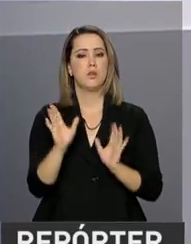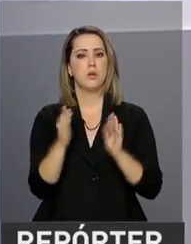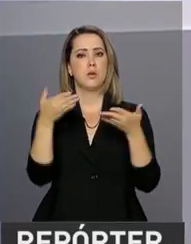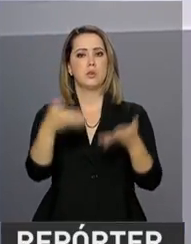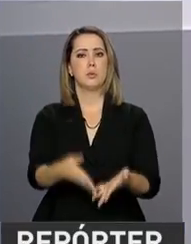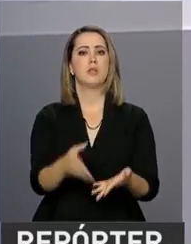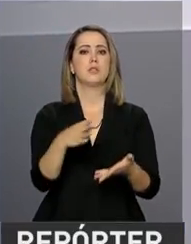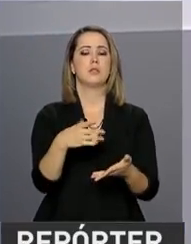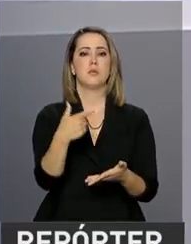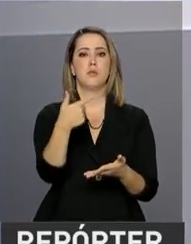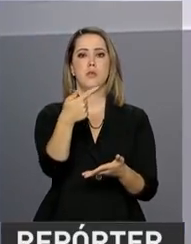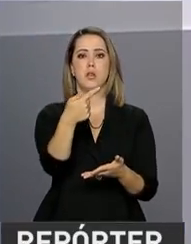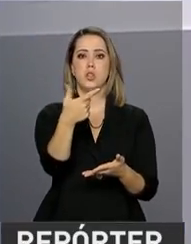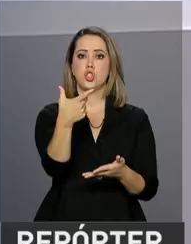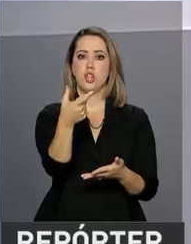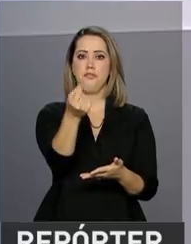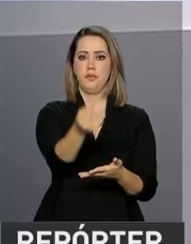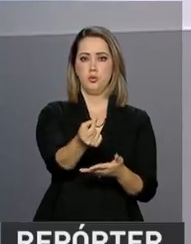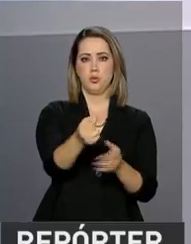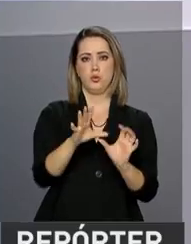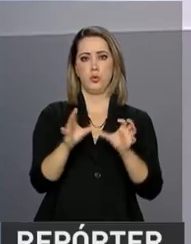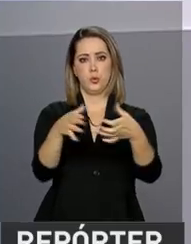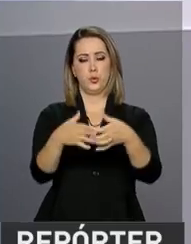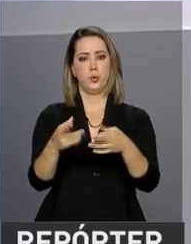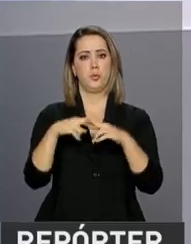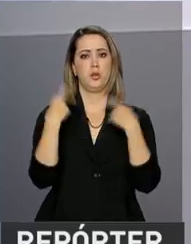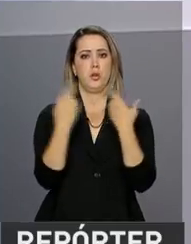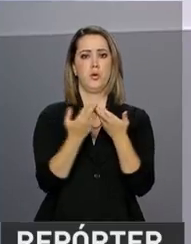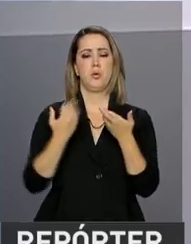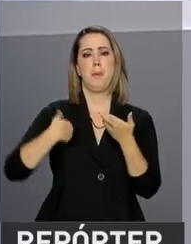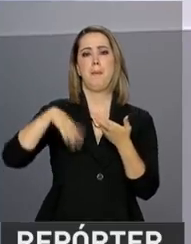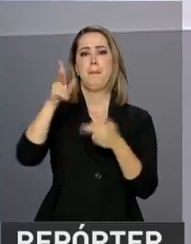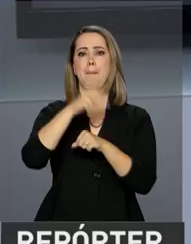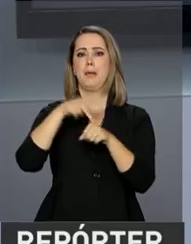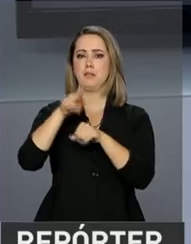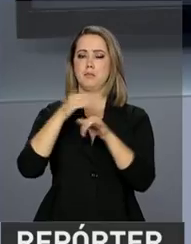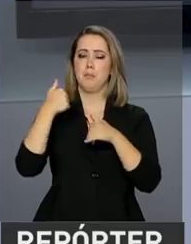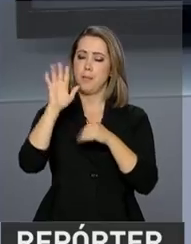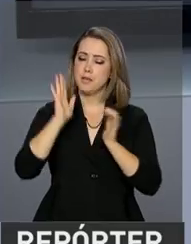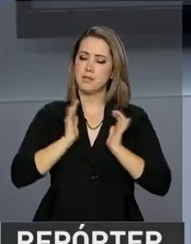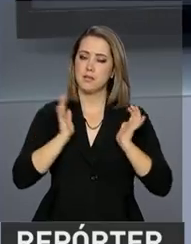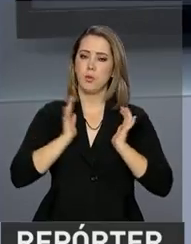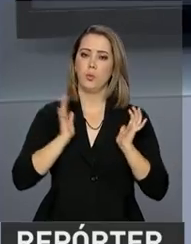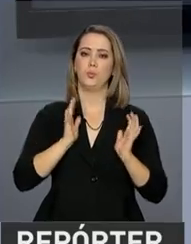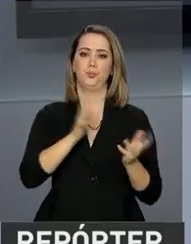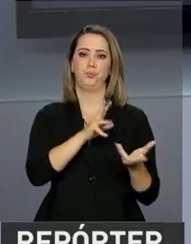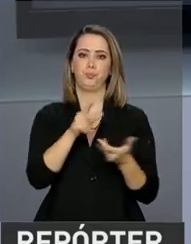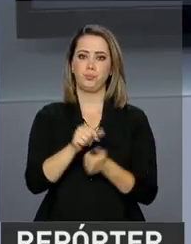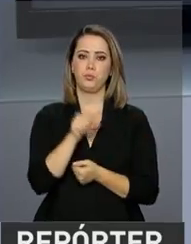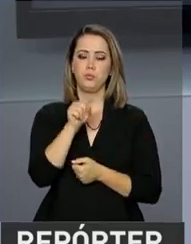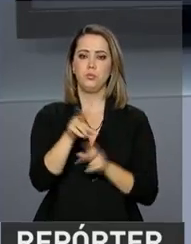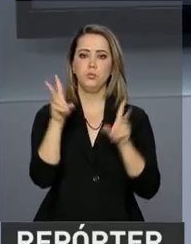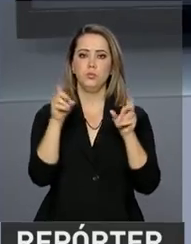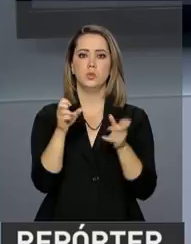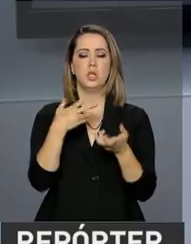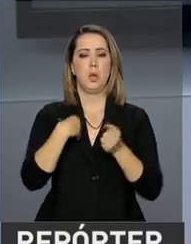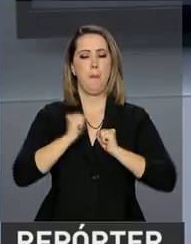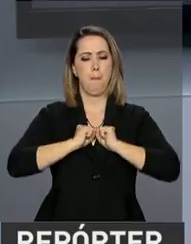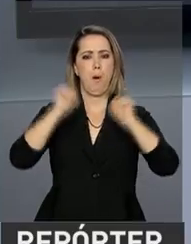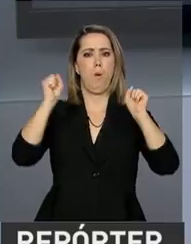hamburgo da cúpula do g20 grupo que reúne as maiores economias do mundo na pauta temas como terrorismo